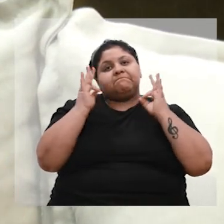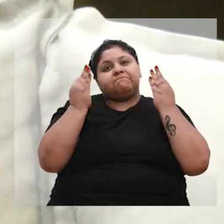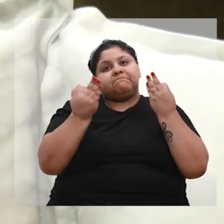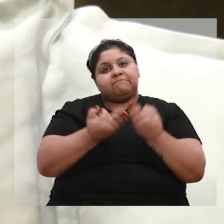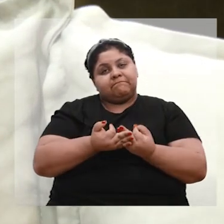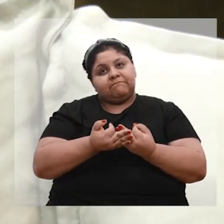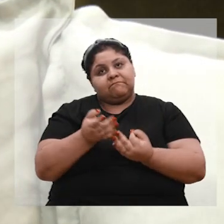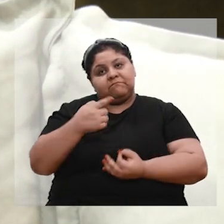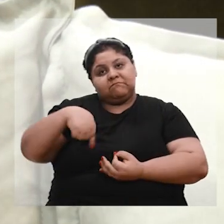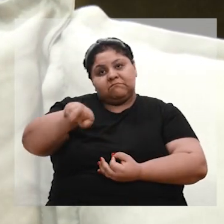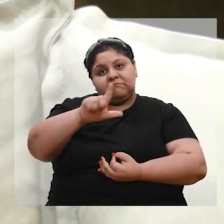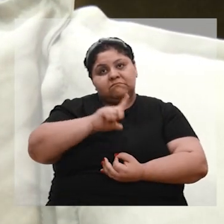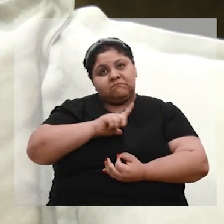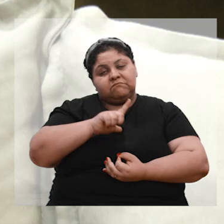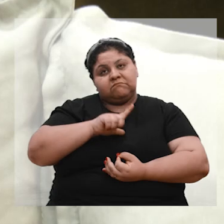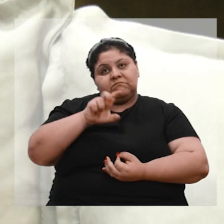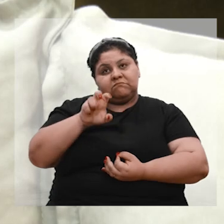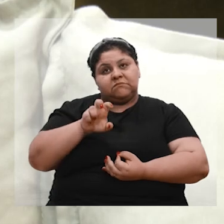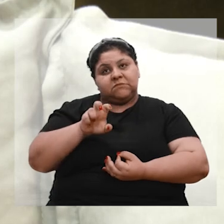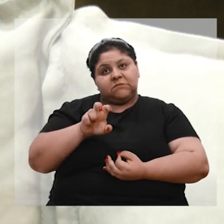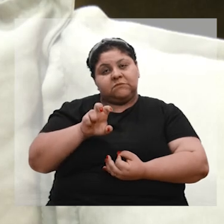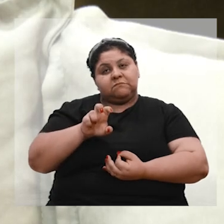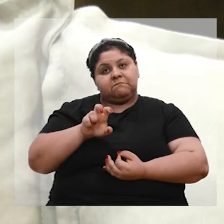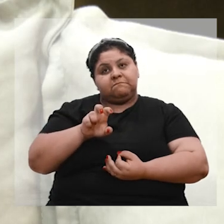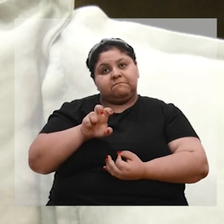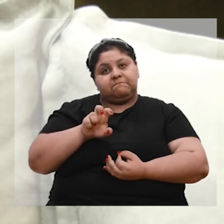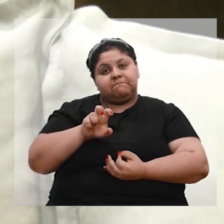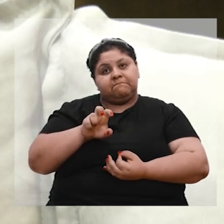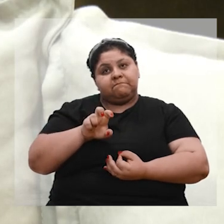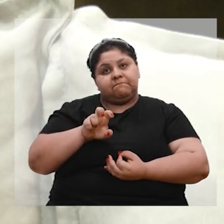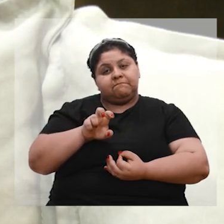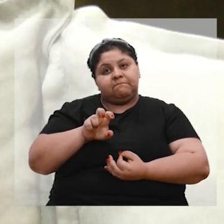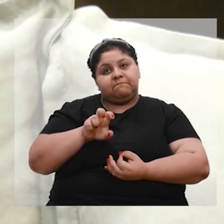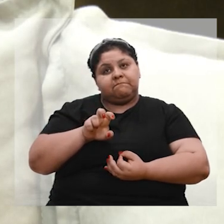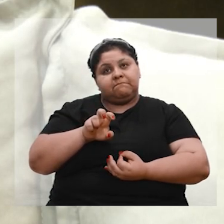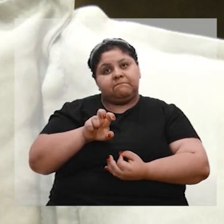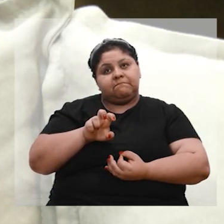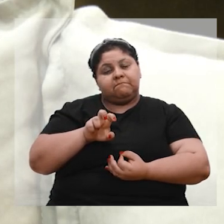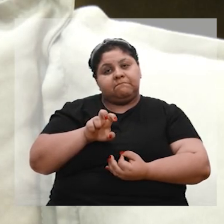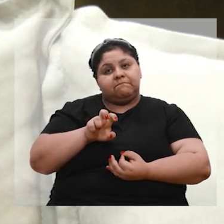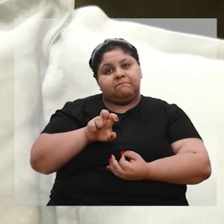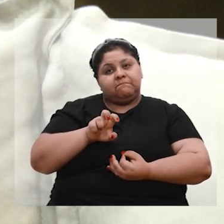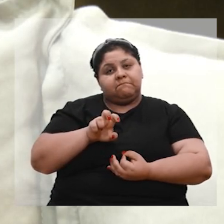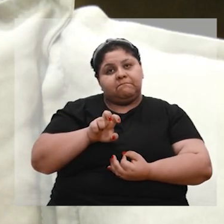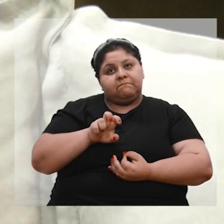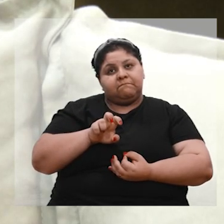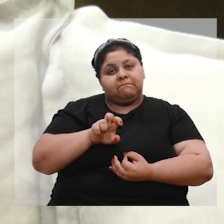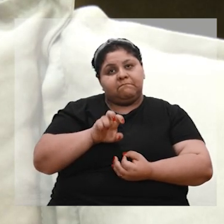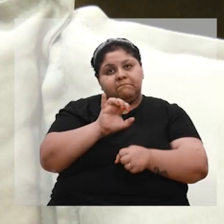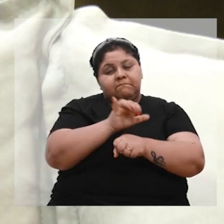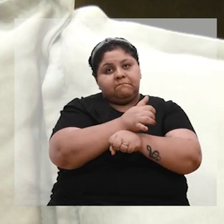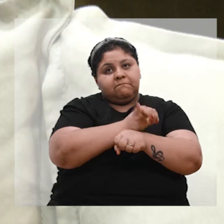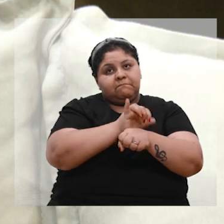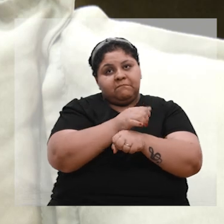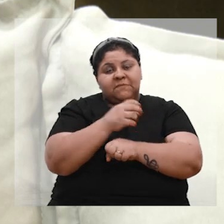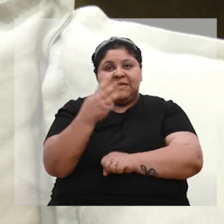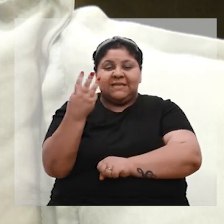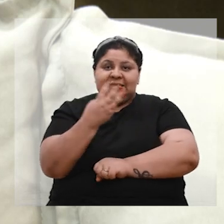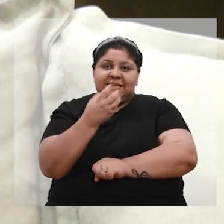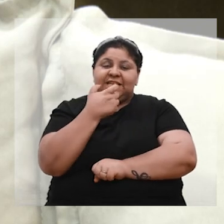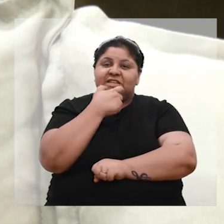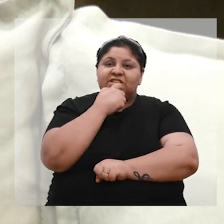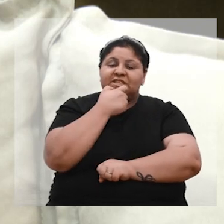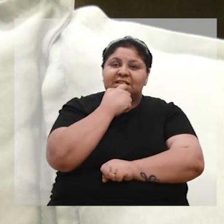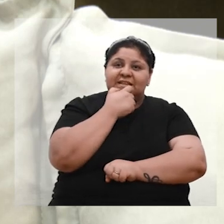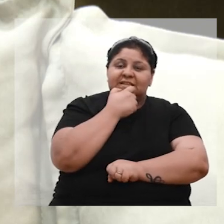às famílias, nós temos 5 janelas. 3 de inglês, uma de educação física e uma